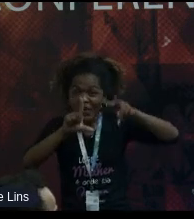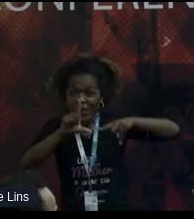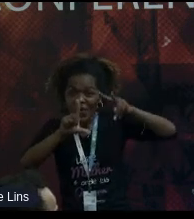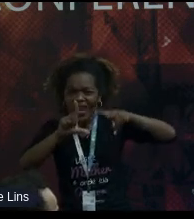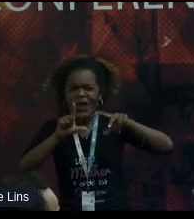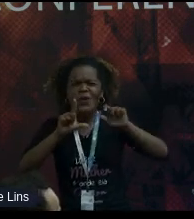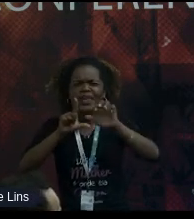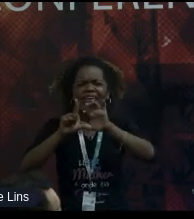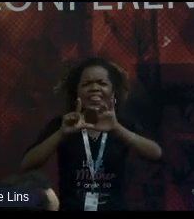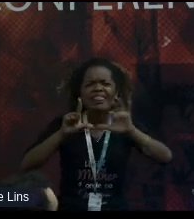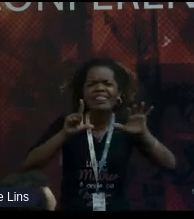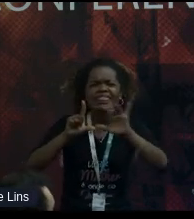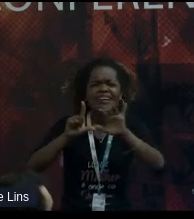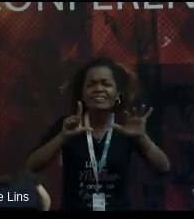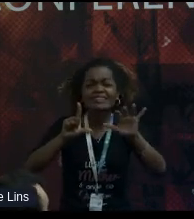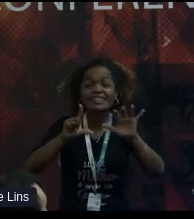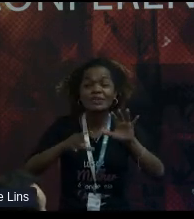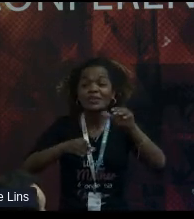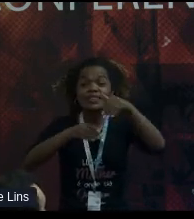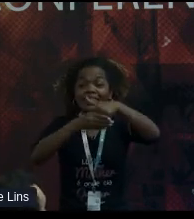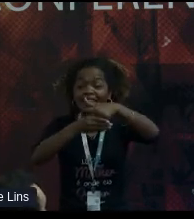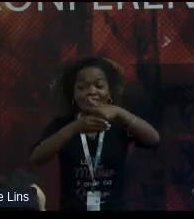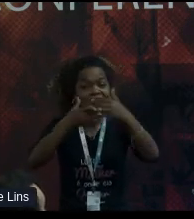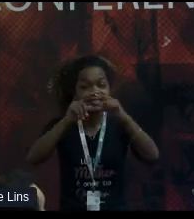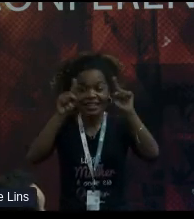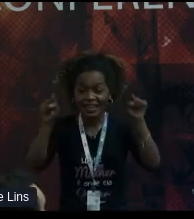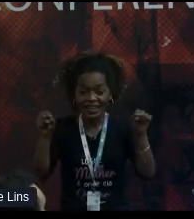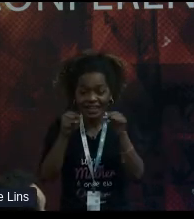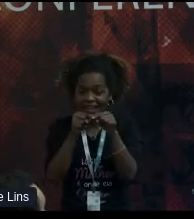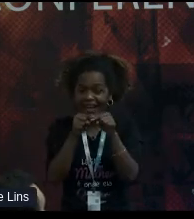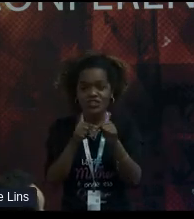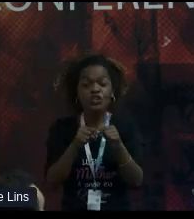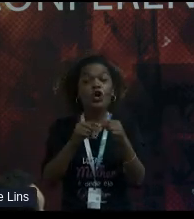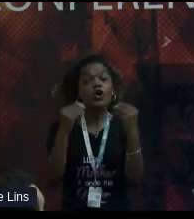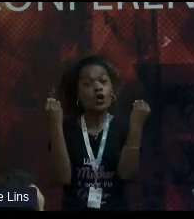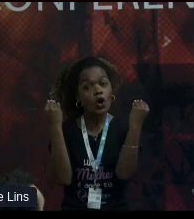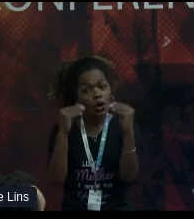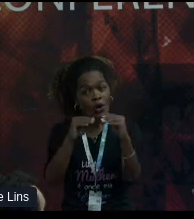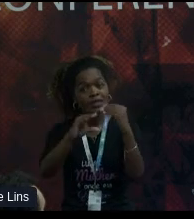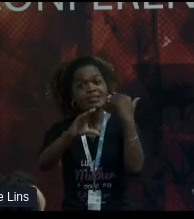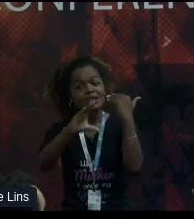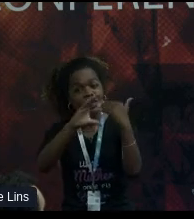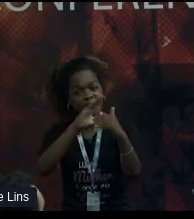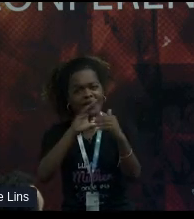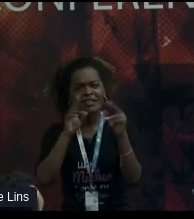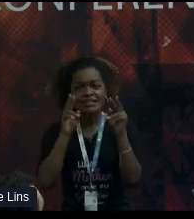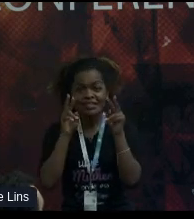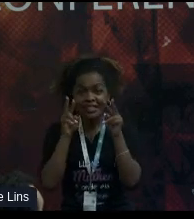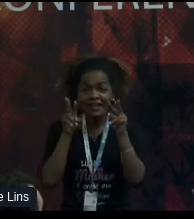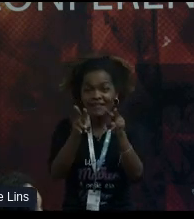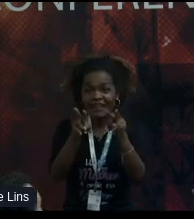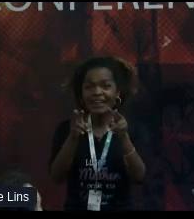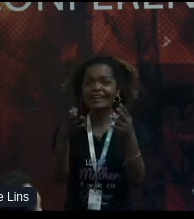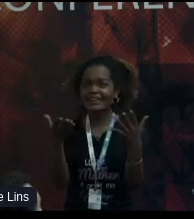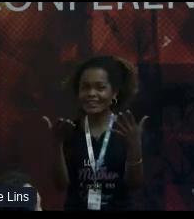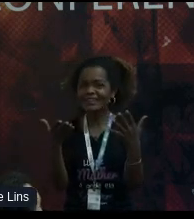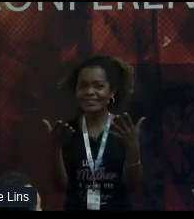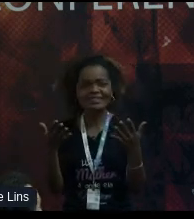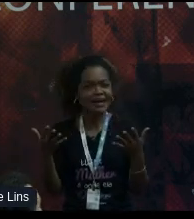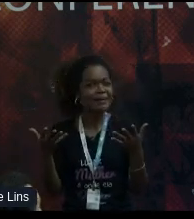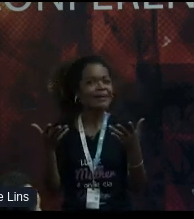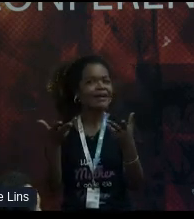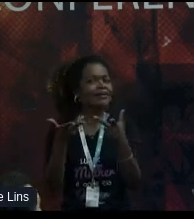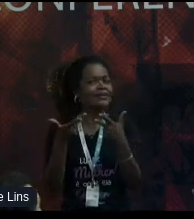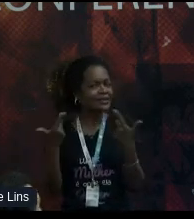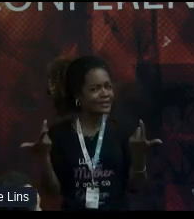dentro dessa caixa de texto, insira o seu e-mail. Para quem está conseguindo enxergar, a sua visão está magnífica. Parabéns, né?